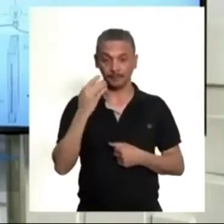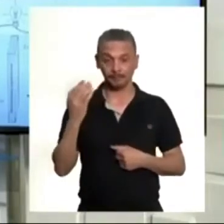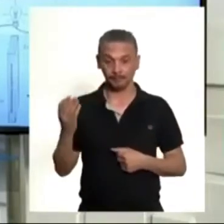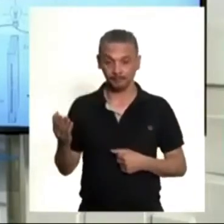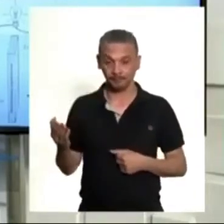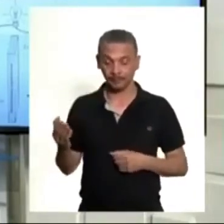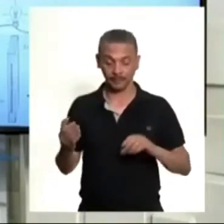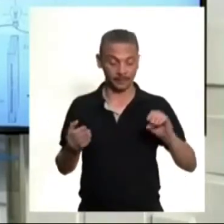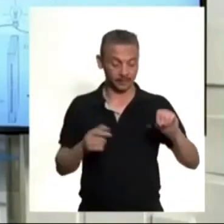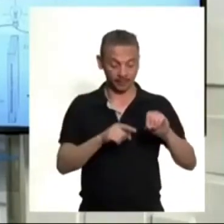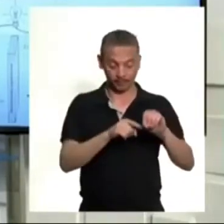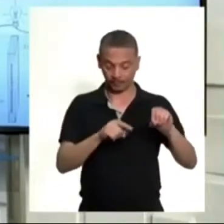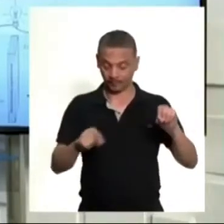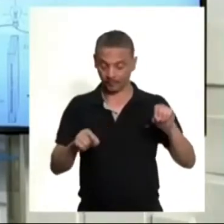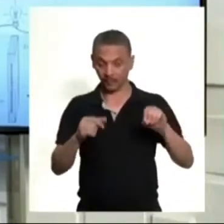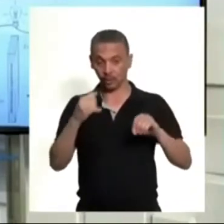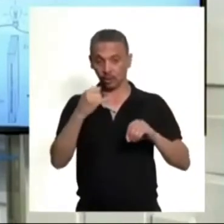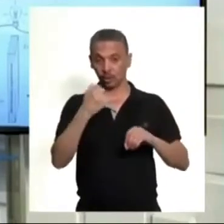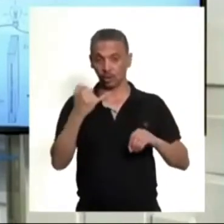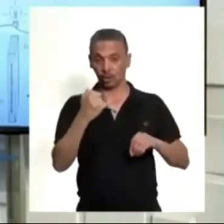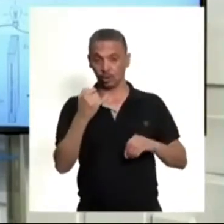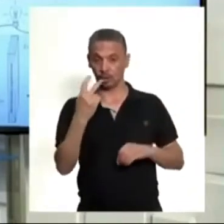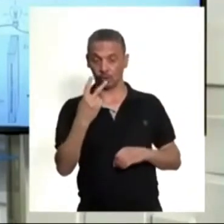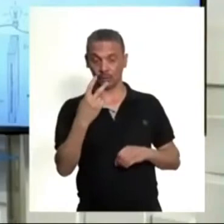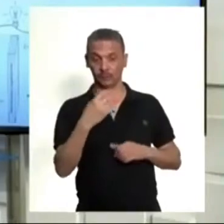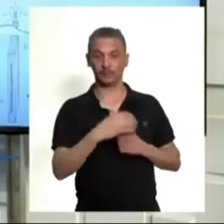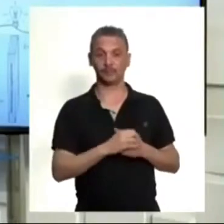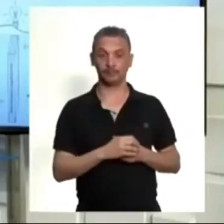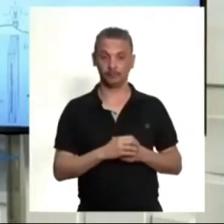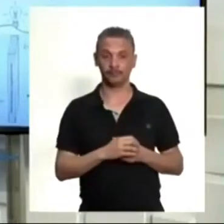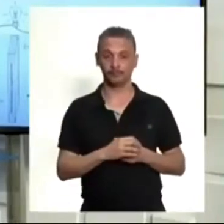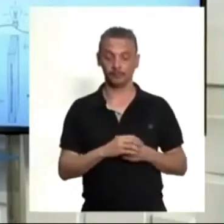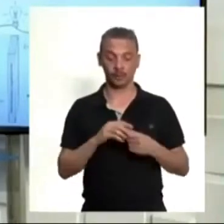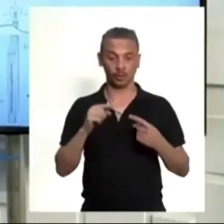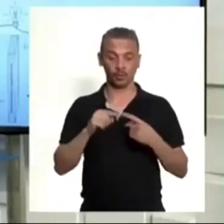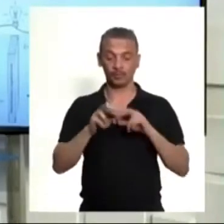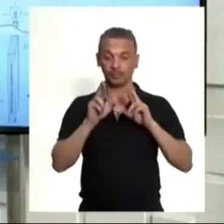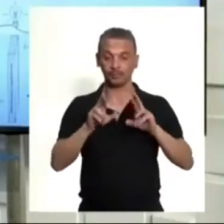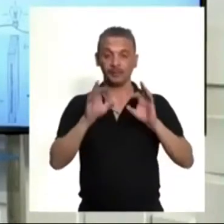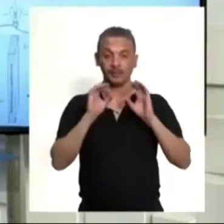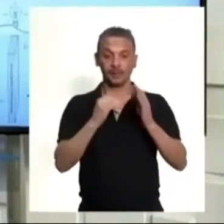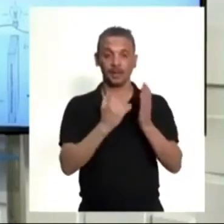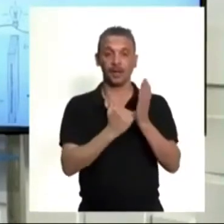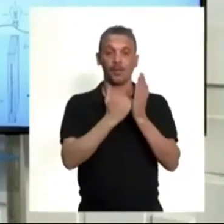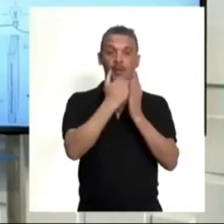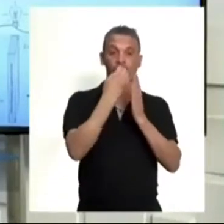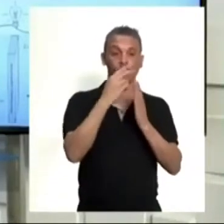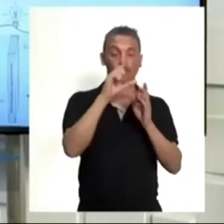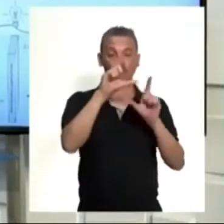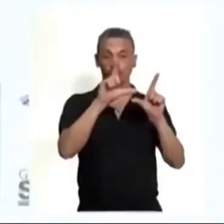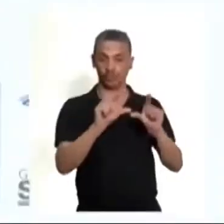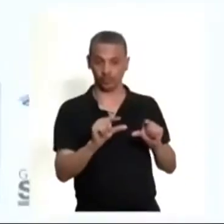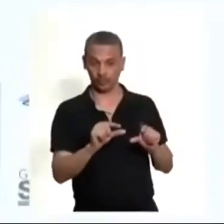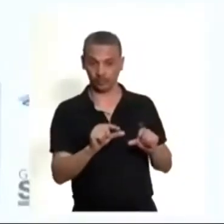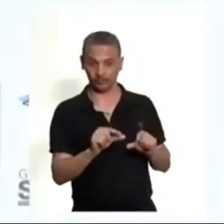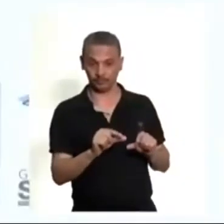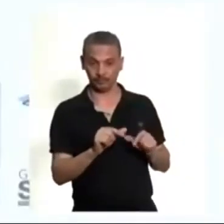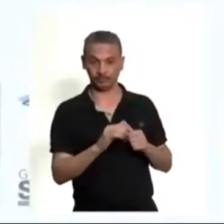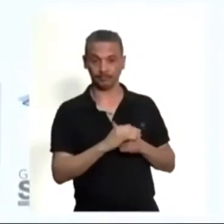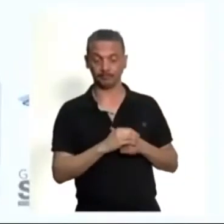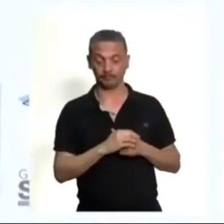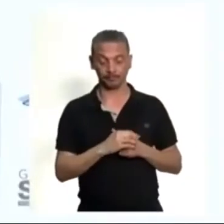está indo de 0 para 2 menos. Peraí, de 0 para 2 menos, o valor absoluto da carga aumentou ou diminuiu? De 0 para 2 menos.